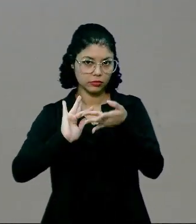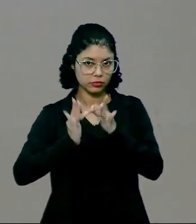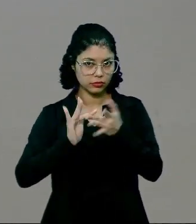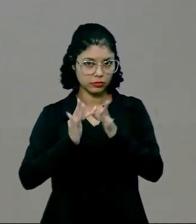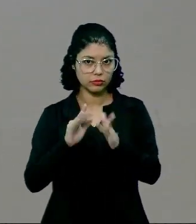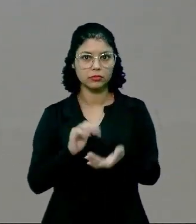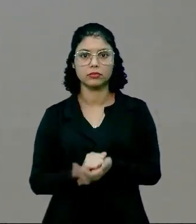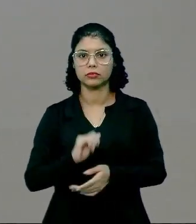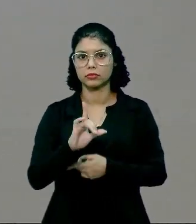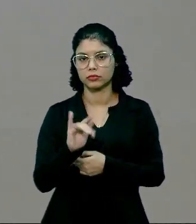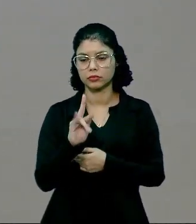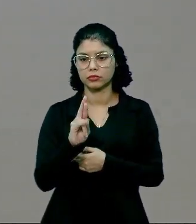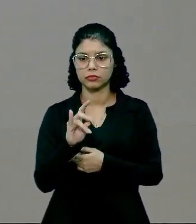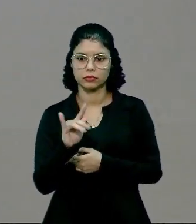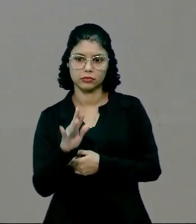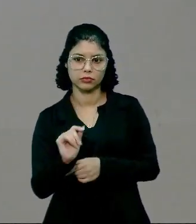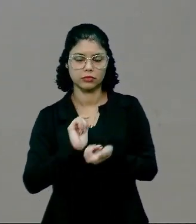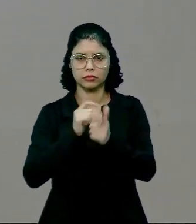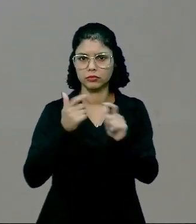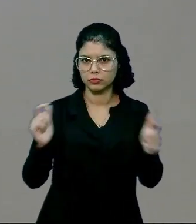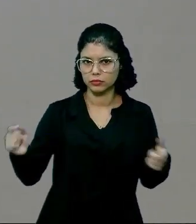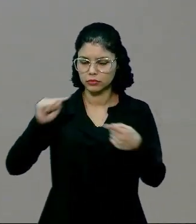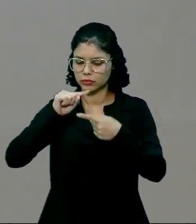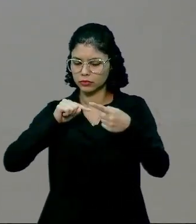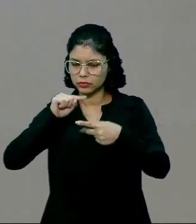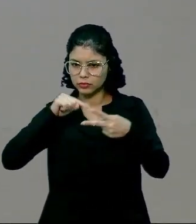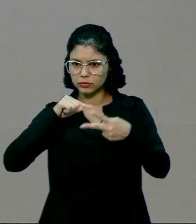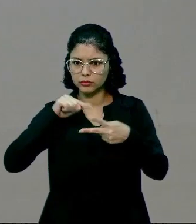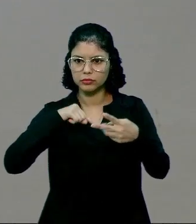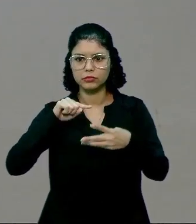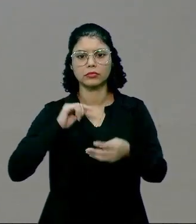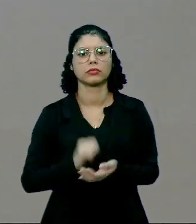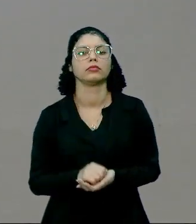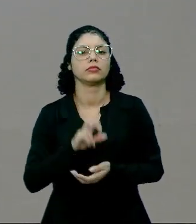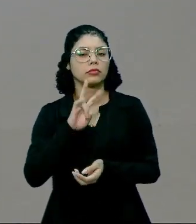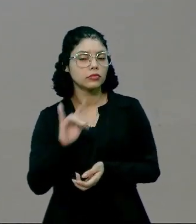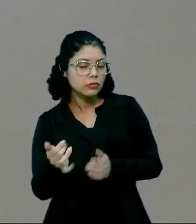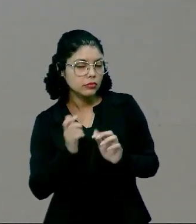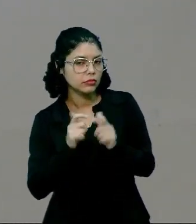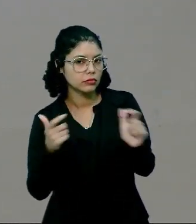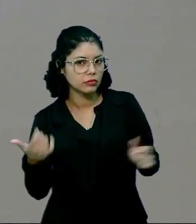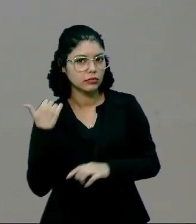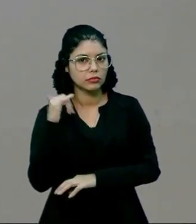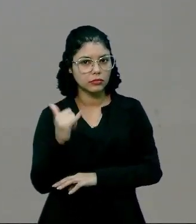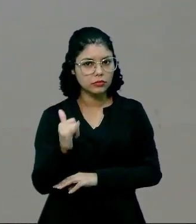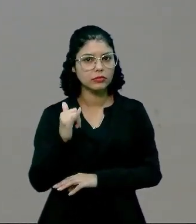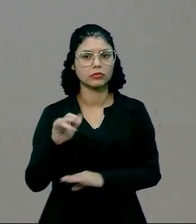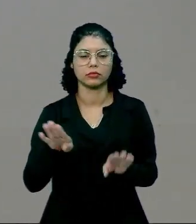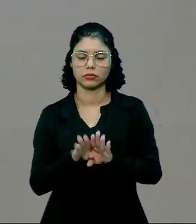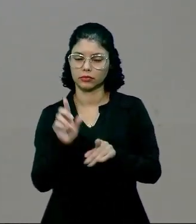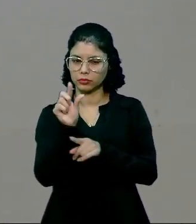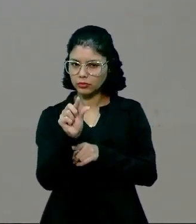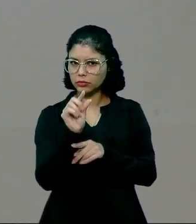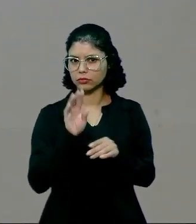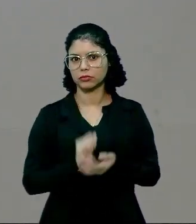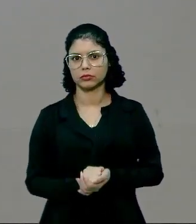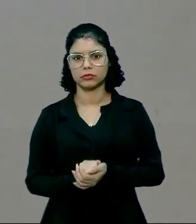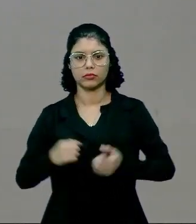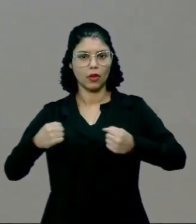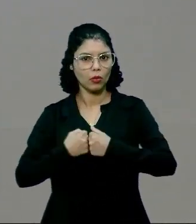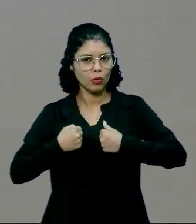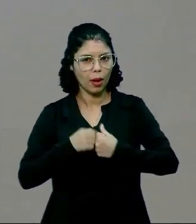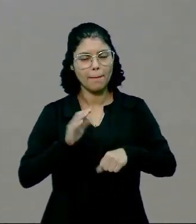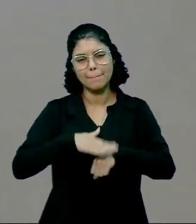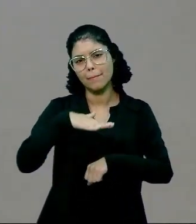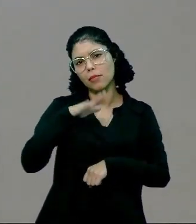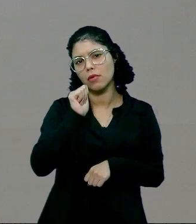e catalisador se você aumentar um desses fatores consequentemente você vai aumentar a energia cinética das partículas você vai ter mais